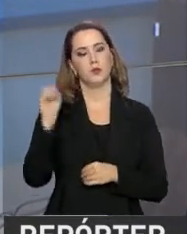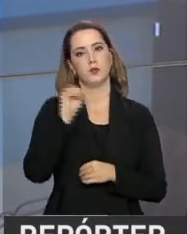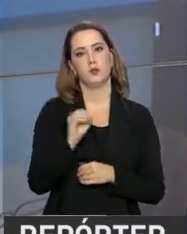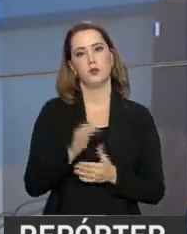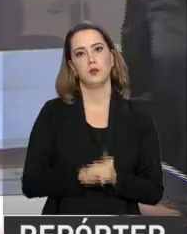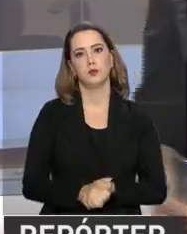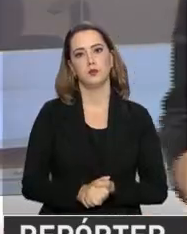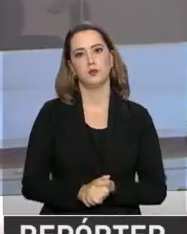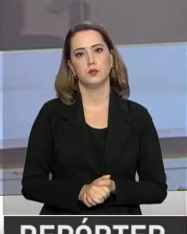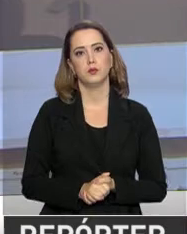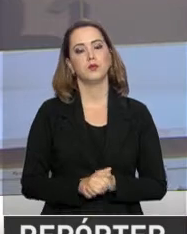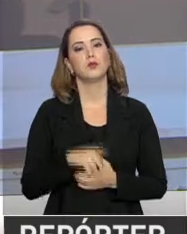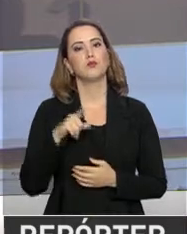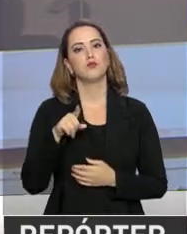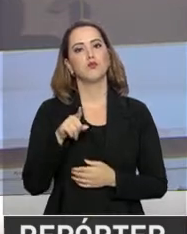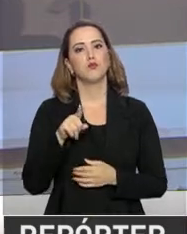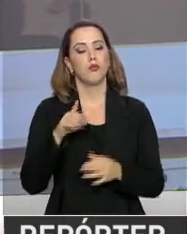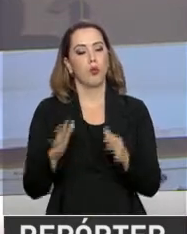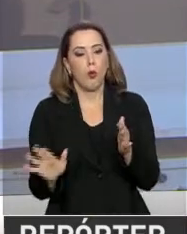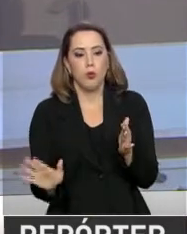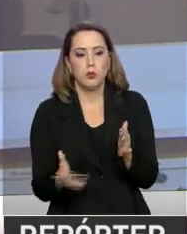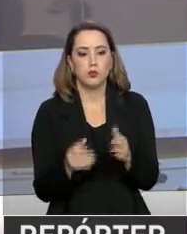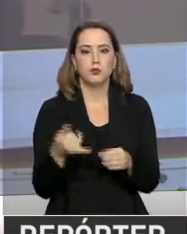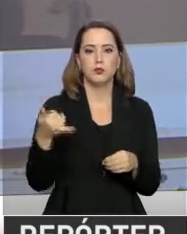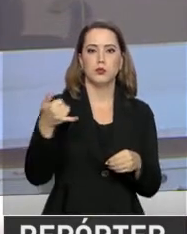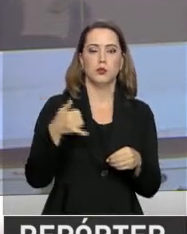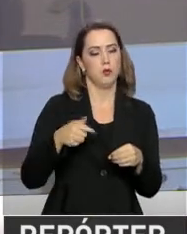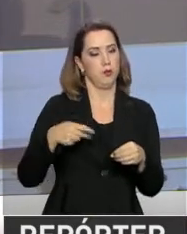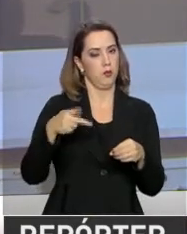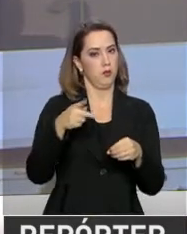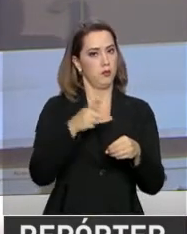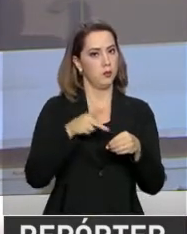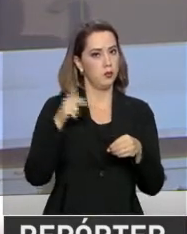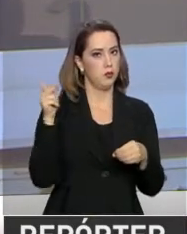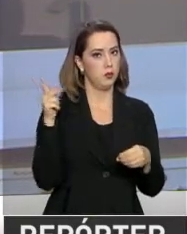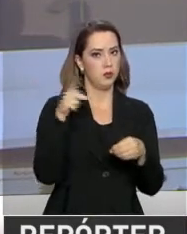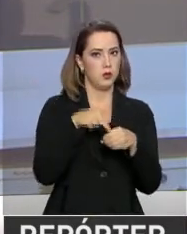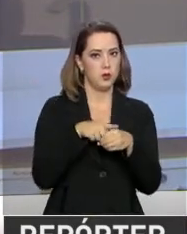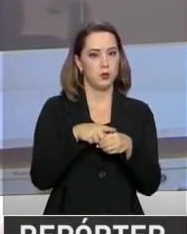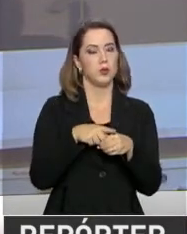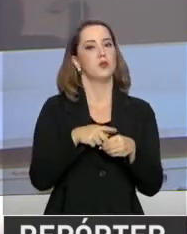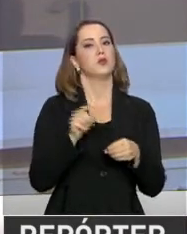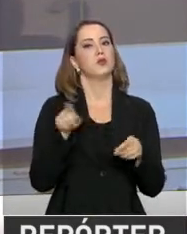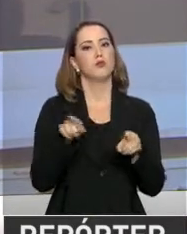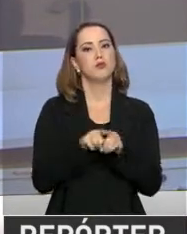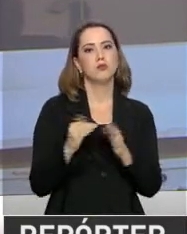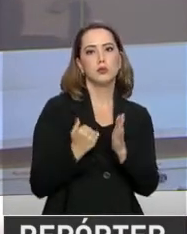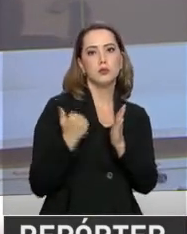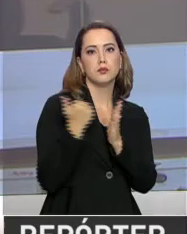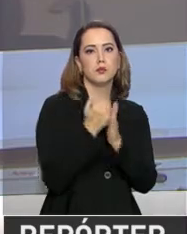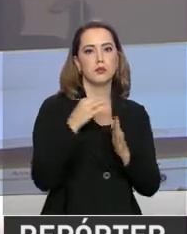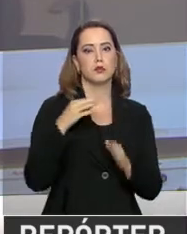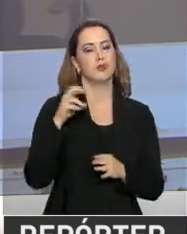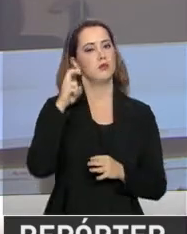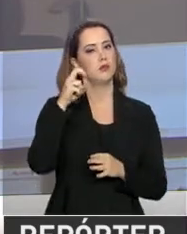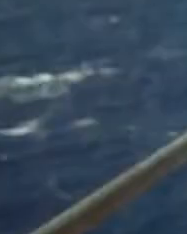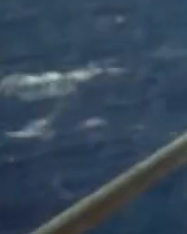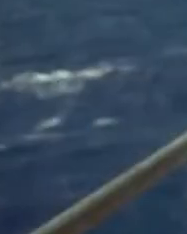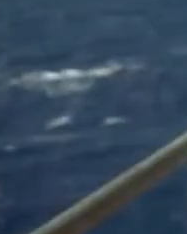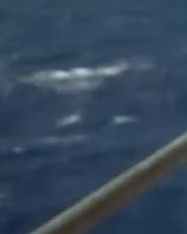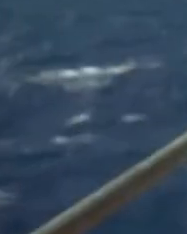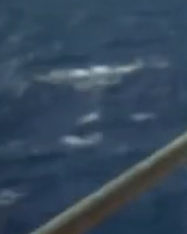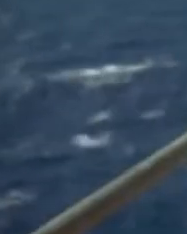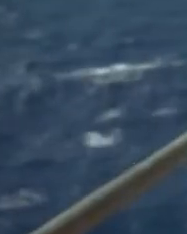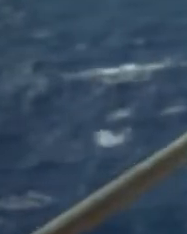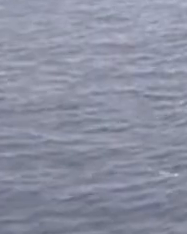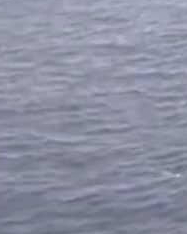outubro. A produção de petróleo e gás natural cresceu 5% em maio, na comparação com o mês anterior.